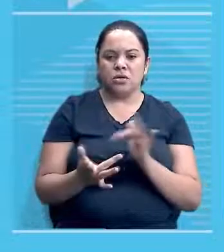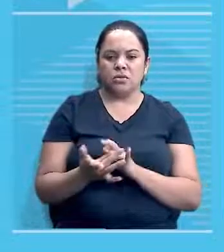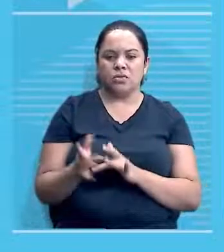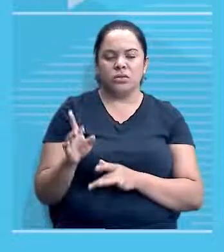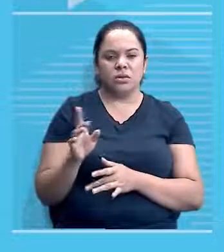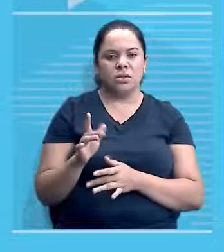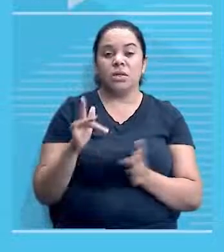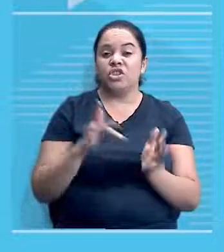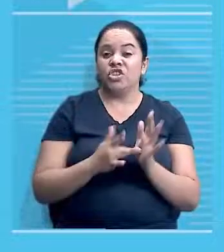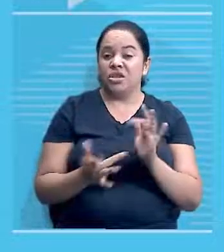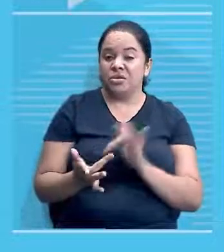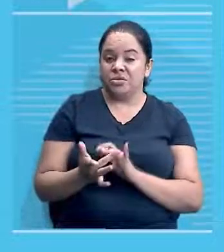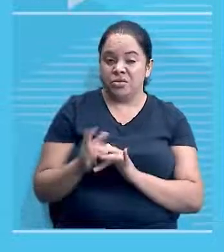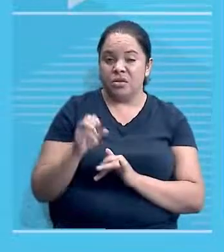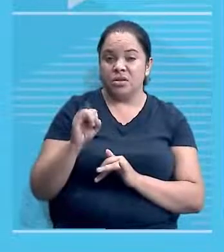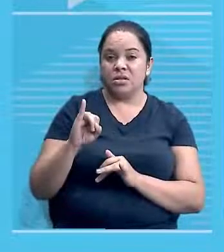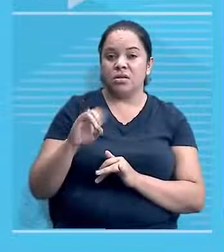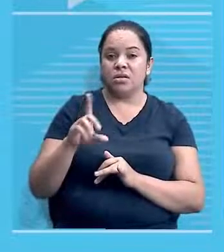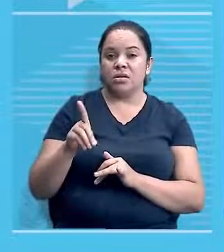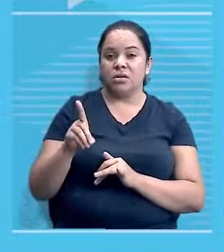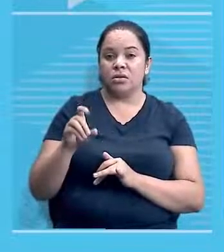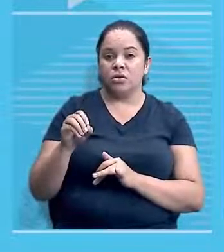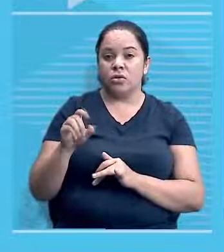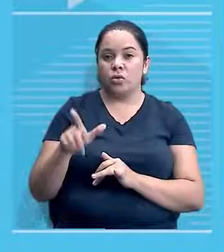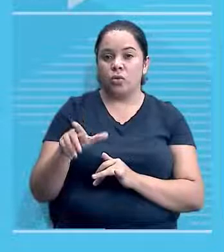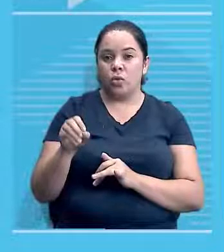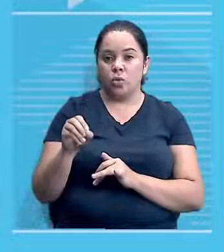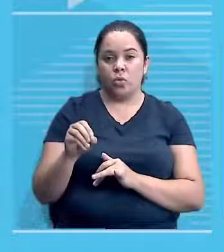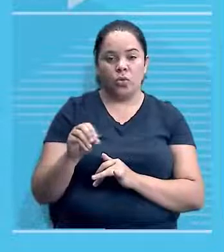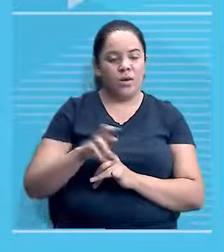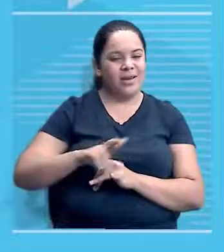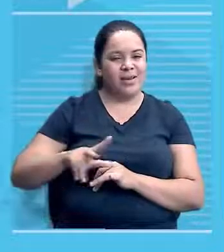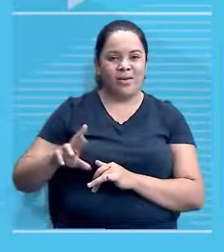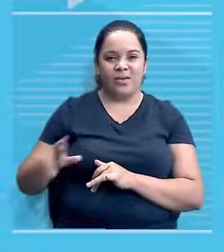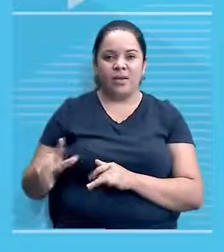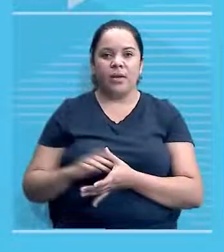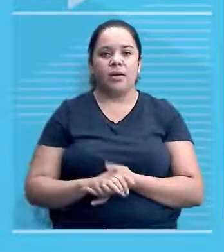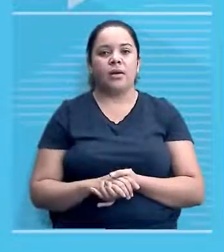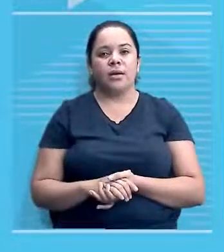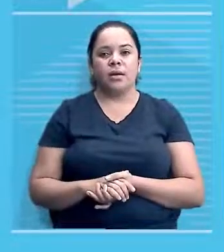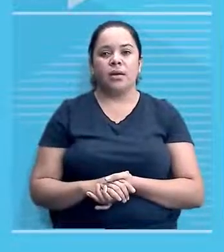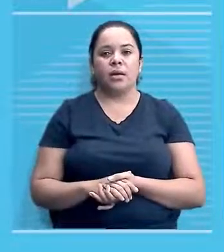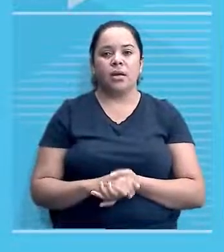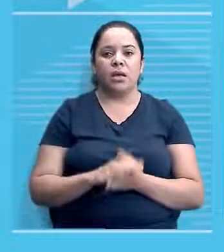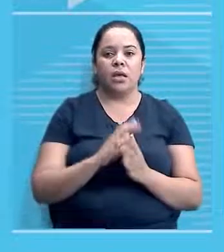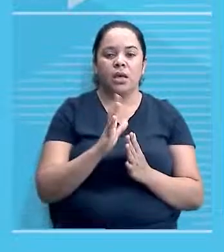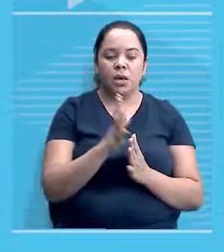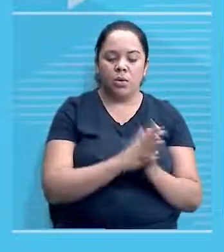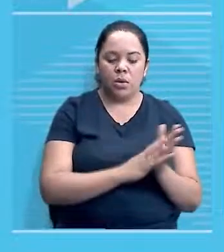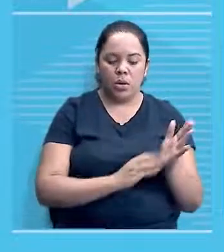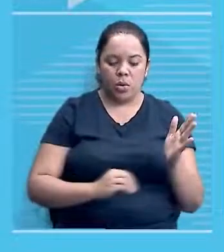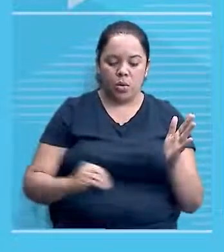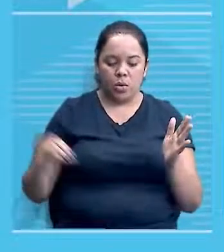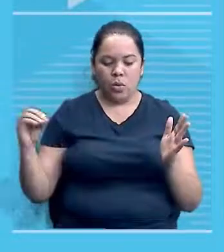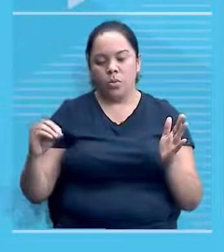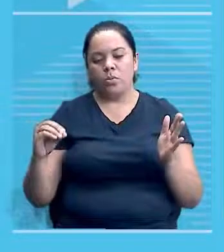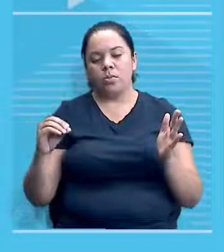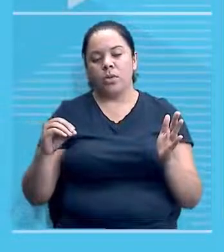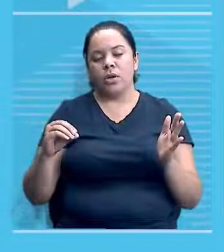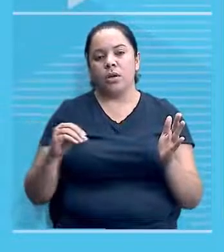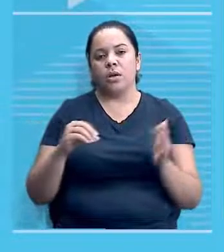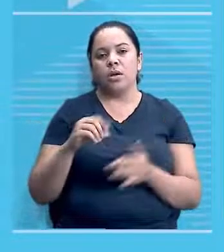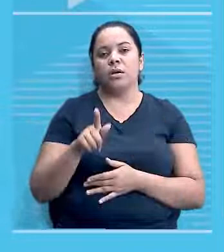paganismo Jesus Cristo é um guia é modelo é guia Espiritual do planeta